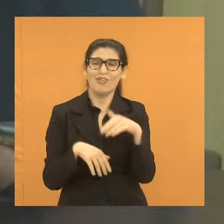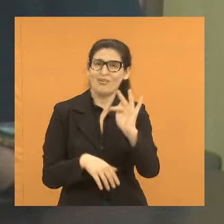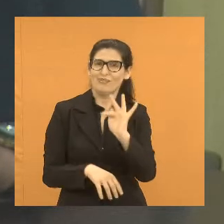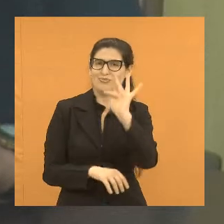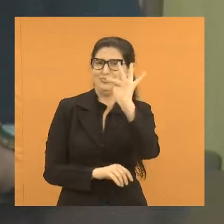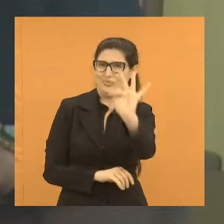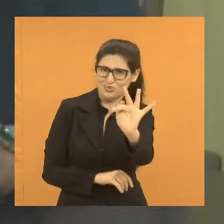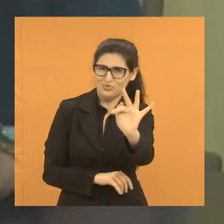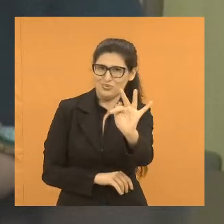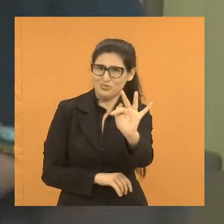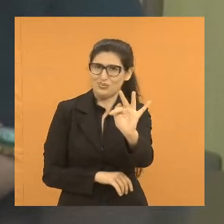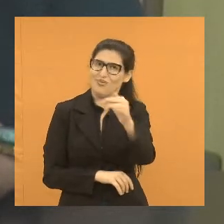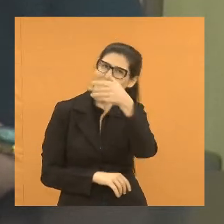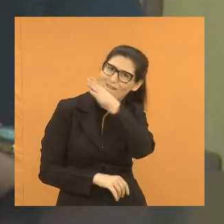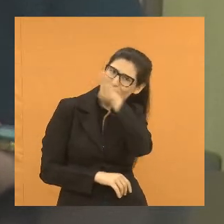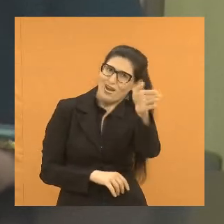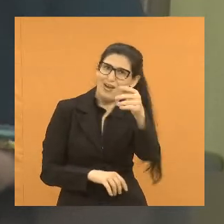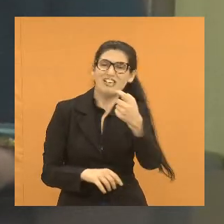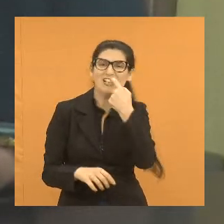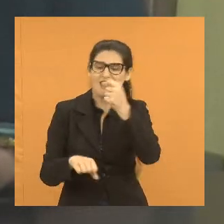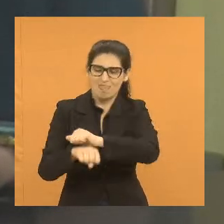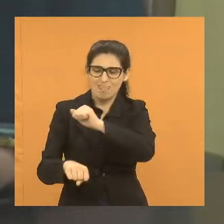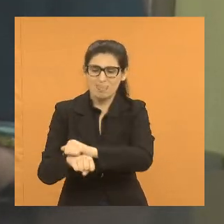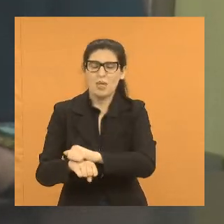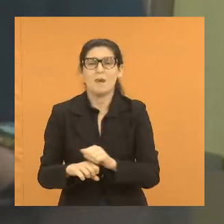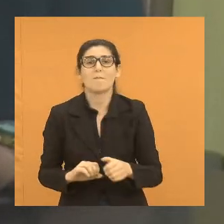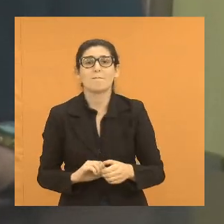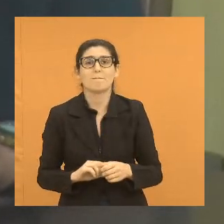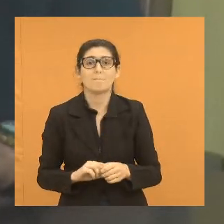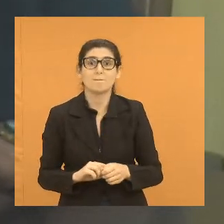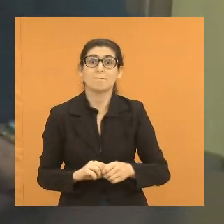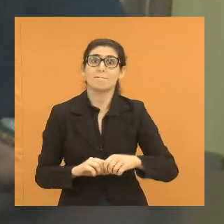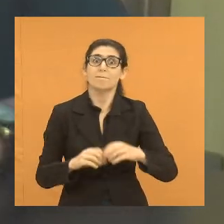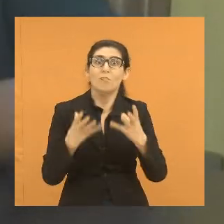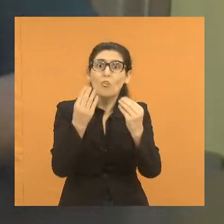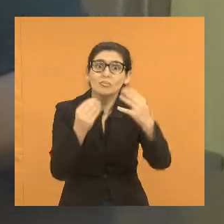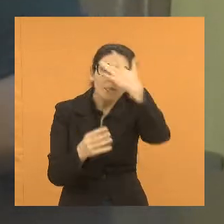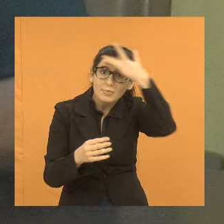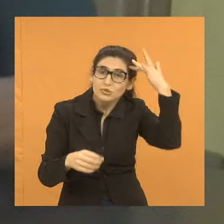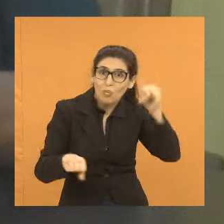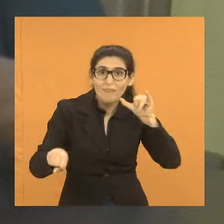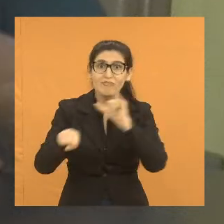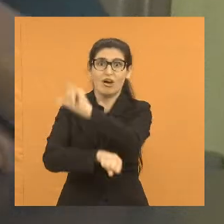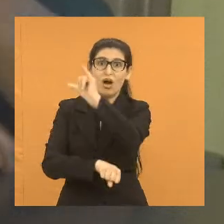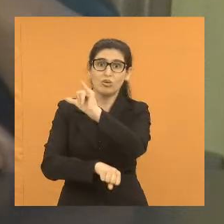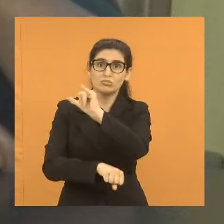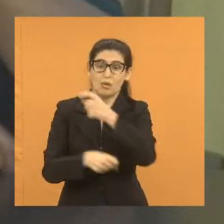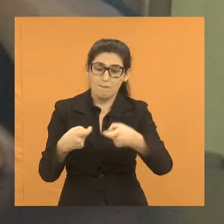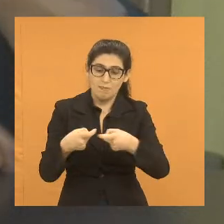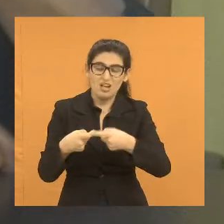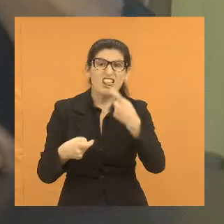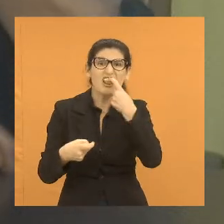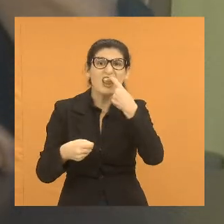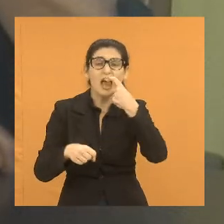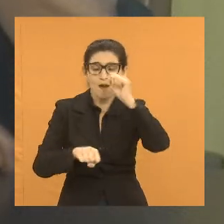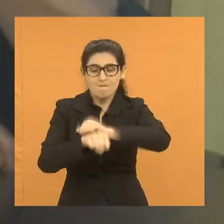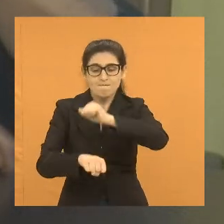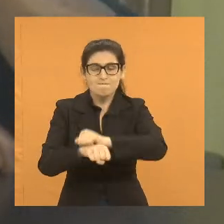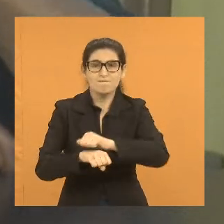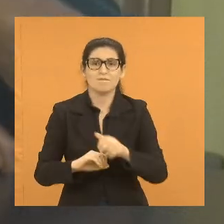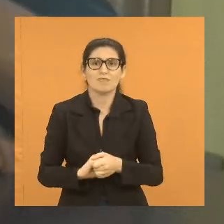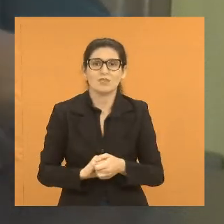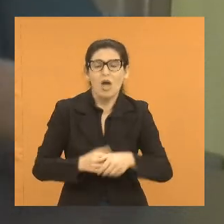de busca, né, da rede. E aqui a gente viu que está aumentando também o absenteísmo. Então, eu acho que o aplicativo vai